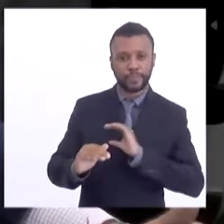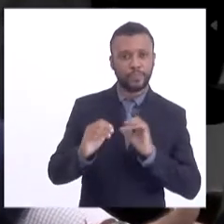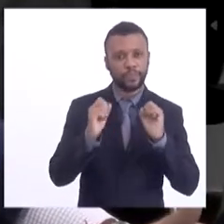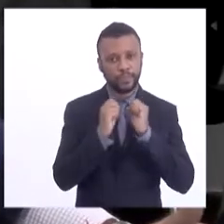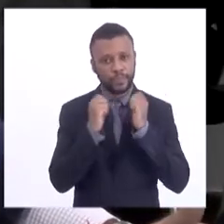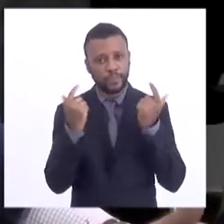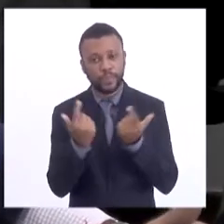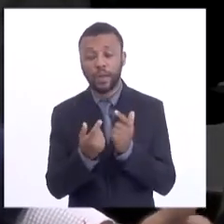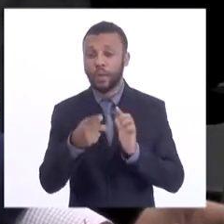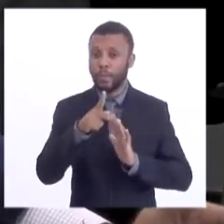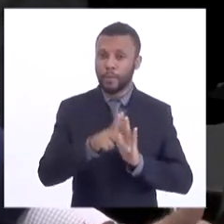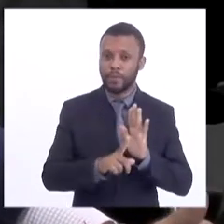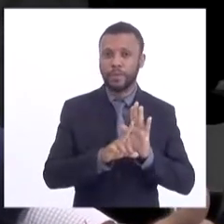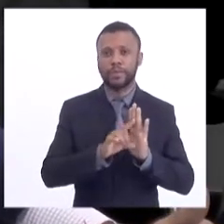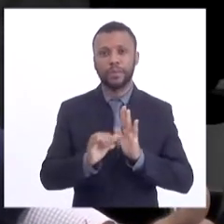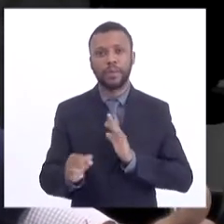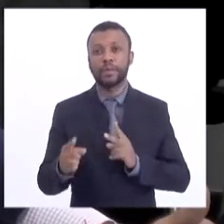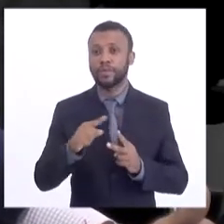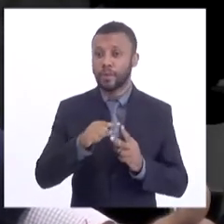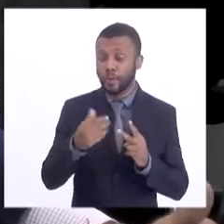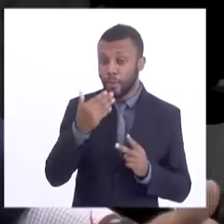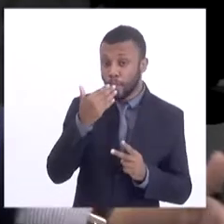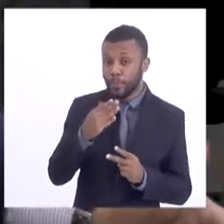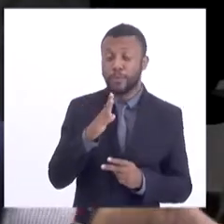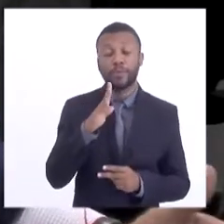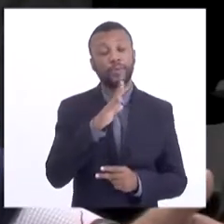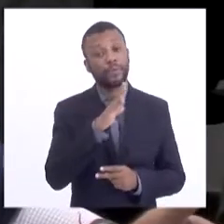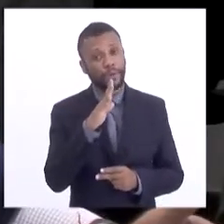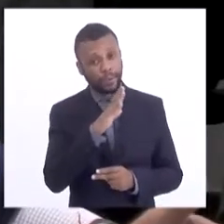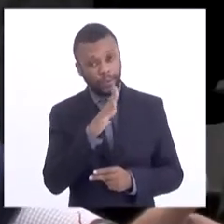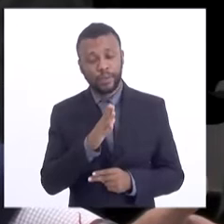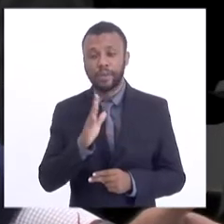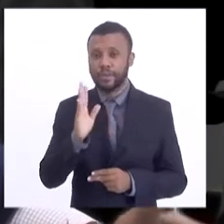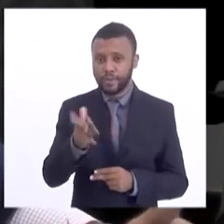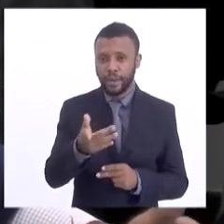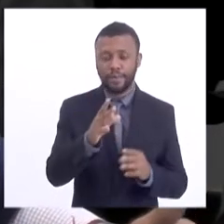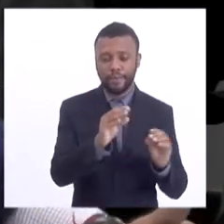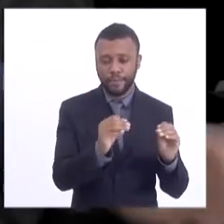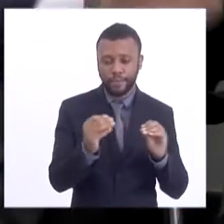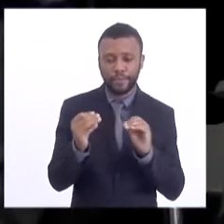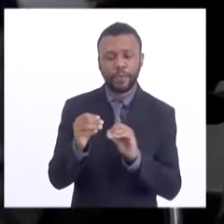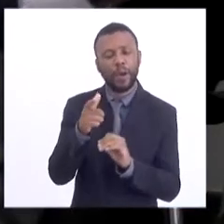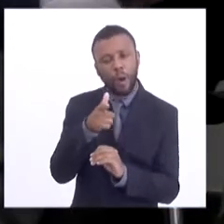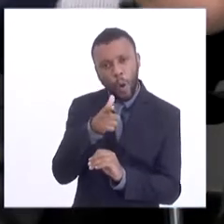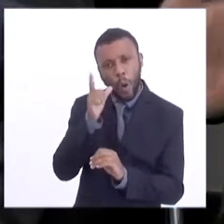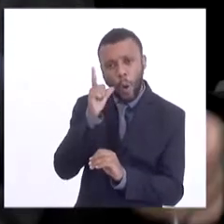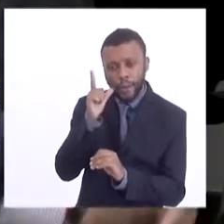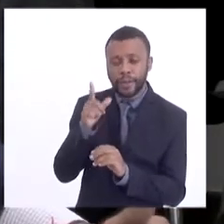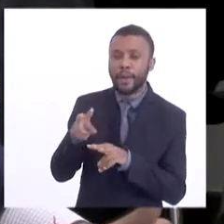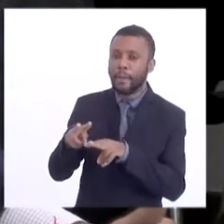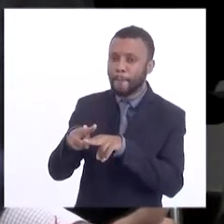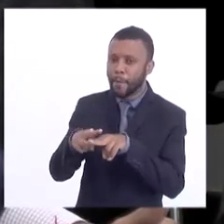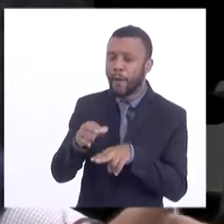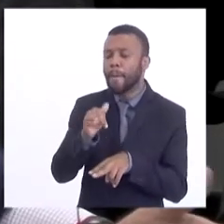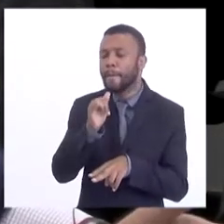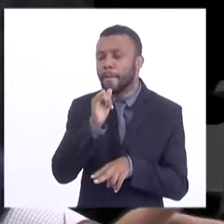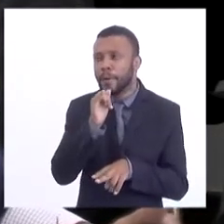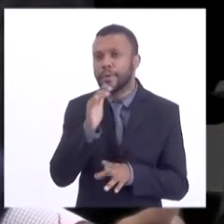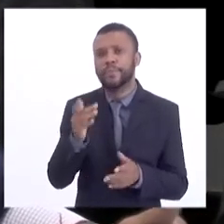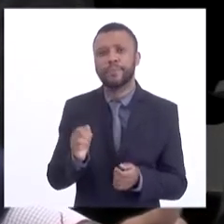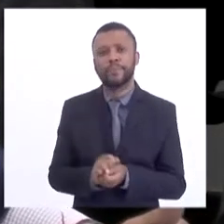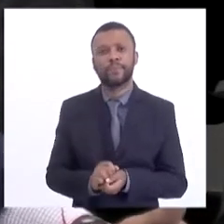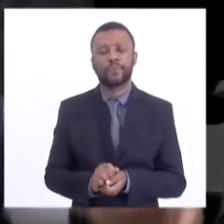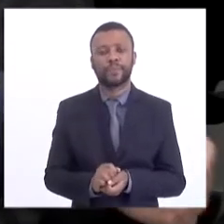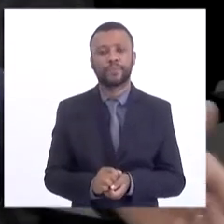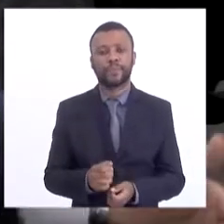dois projetos de lei com pedido de emergência já foi alocado ontem exatamente por exemplo o